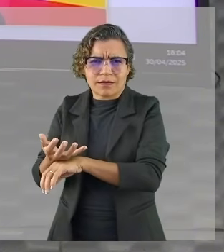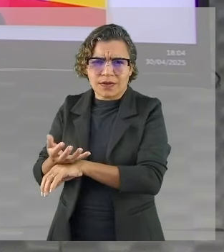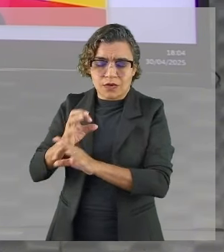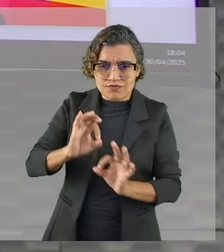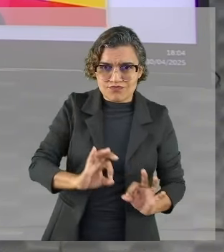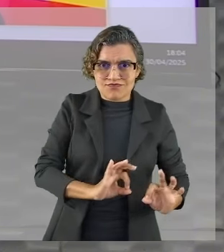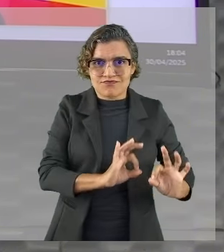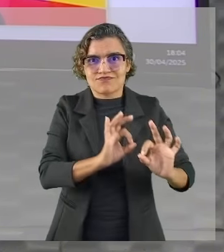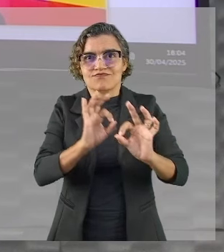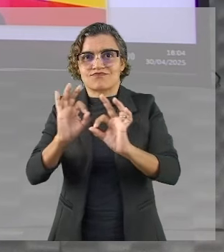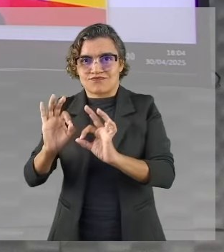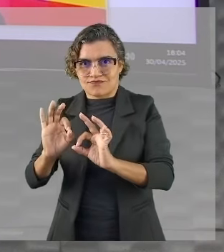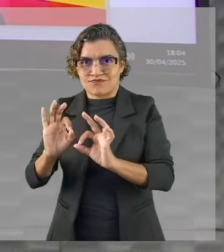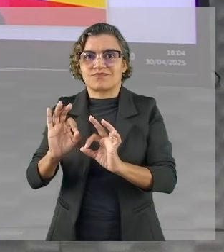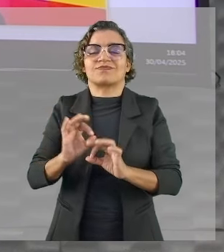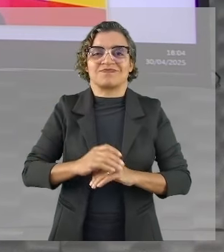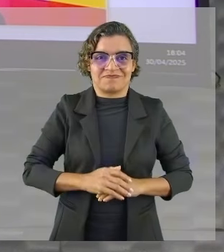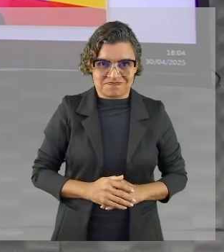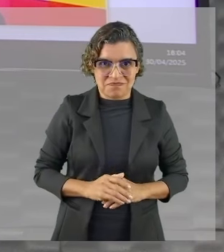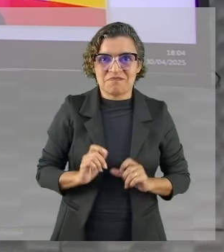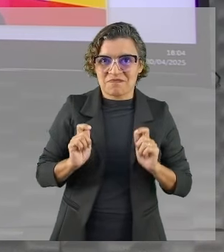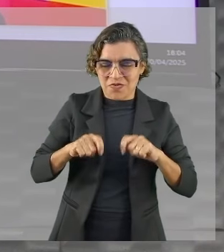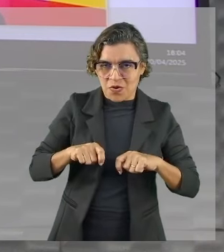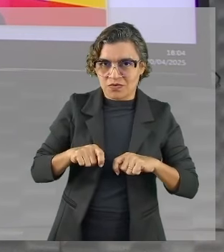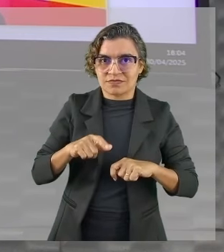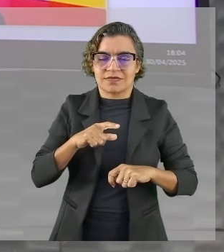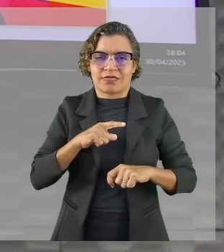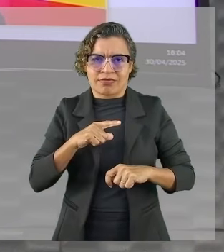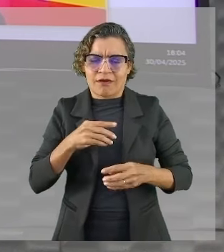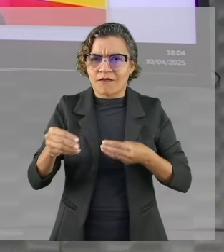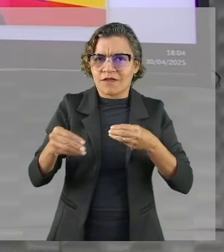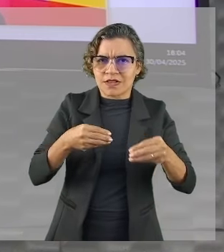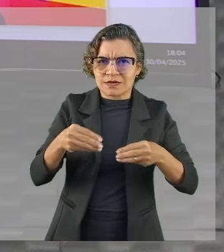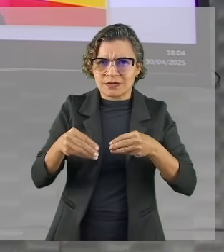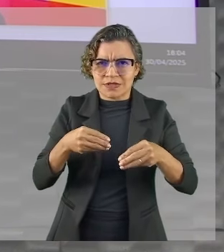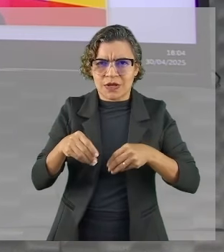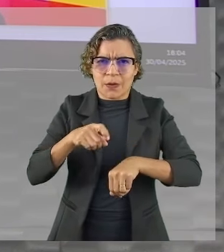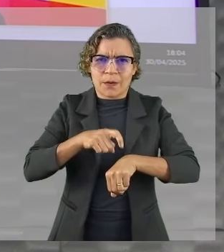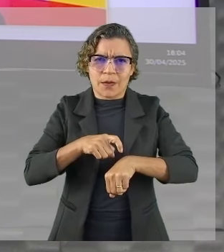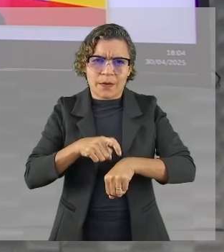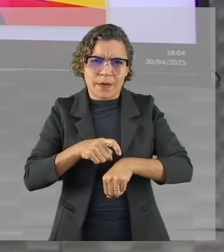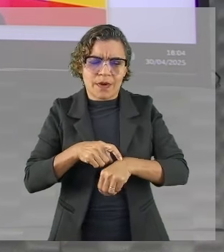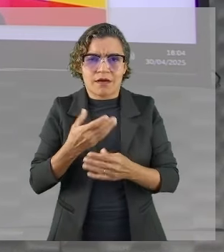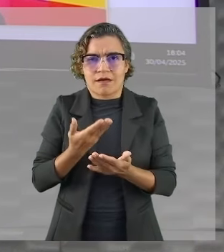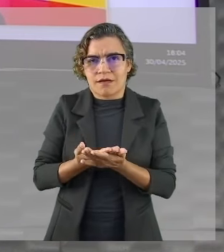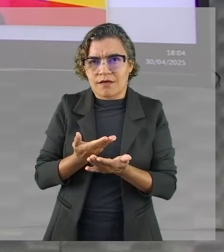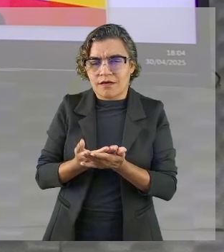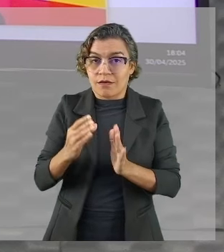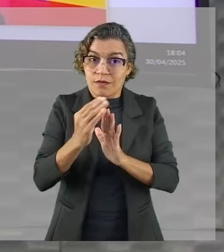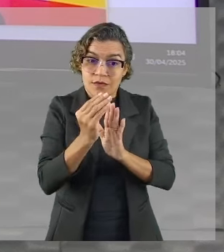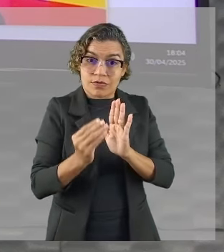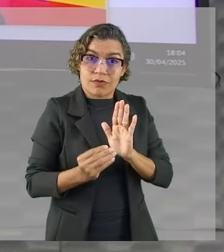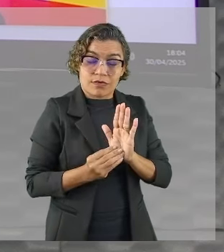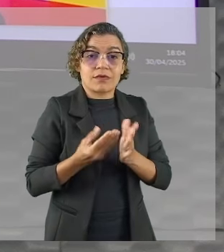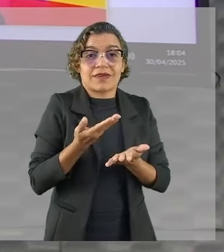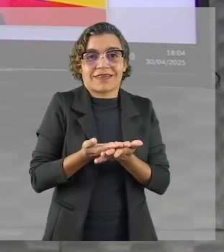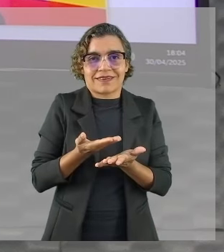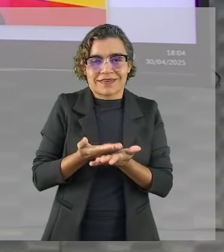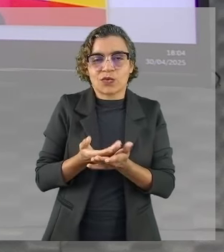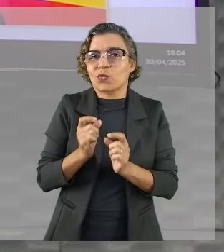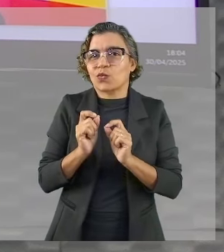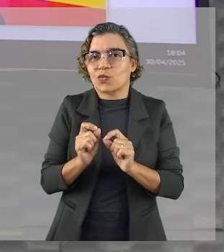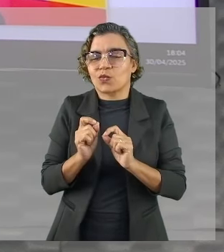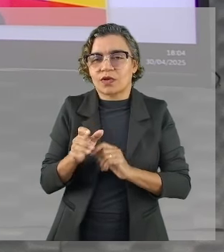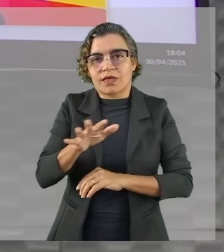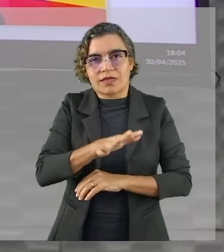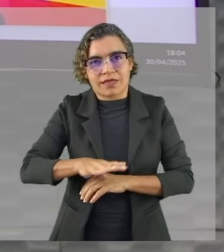possam ter uma maior flexibilidade no acesso, né, a esses conteúdos que são trabalhados ali em